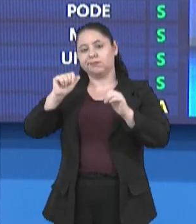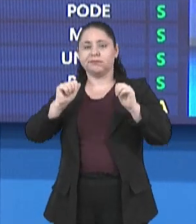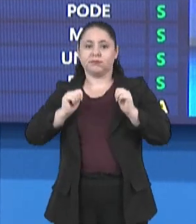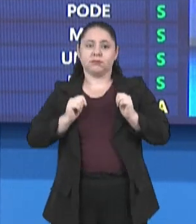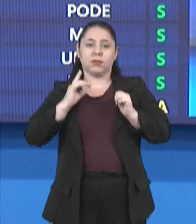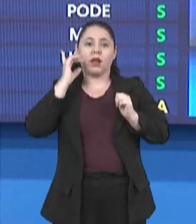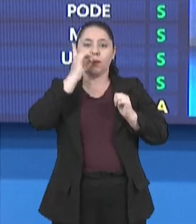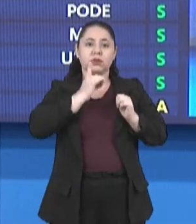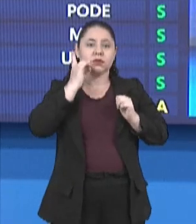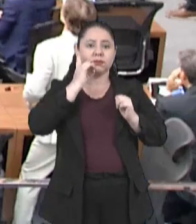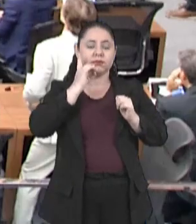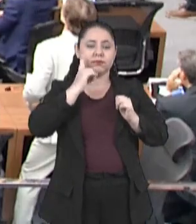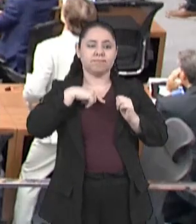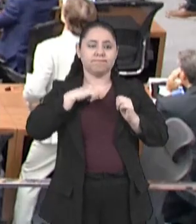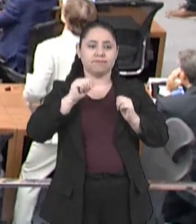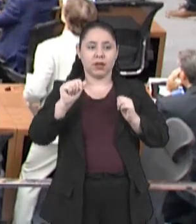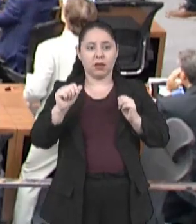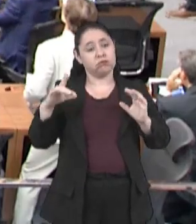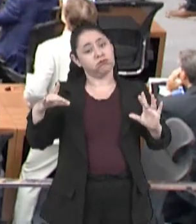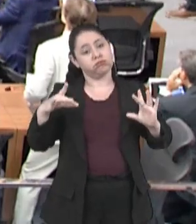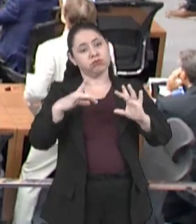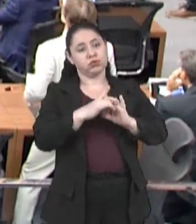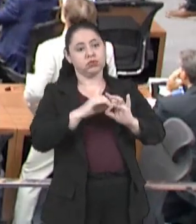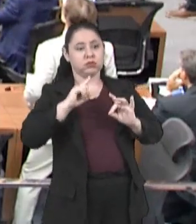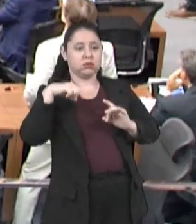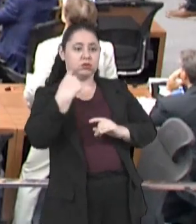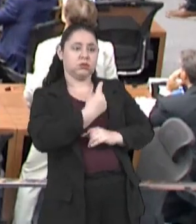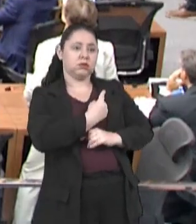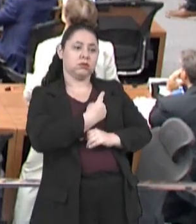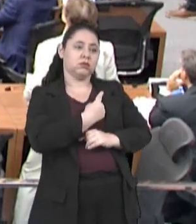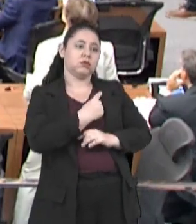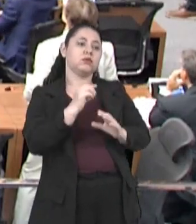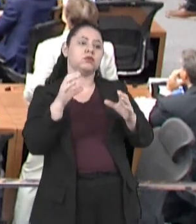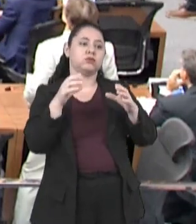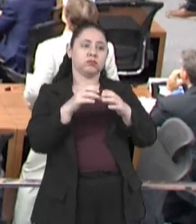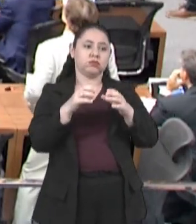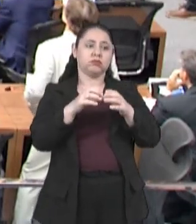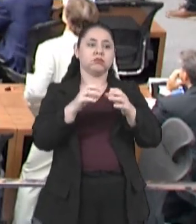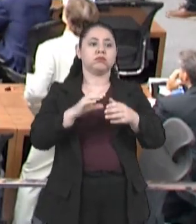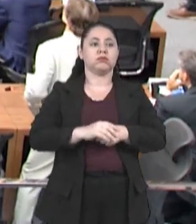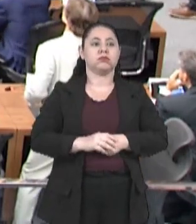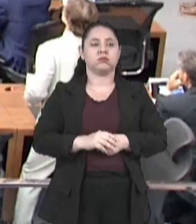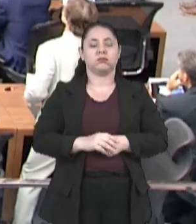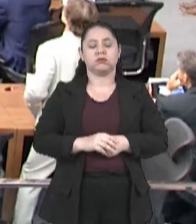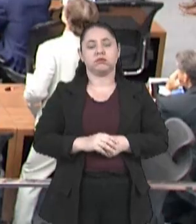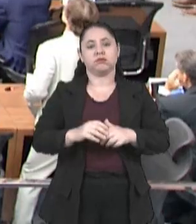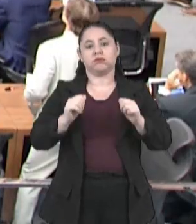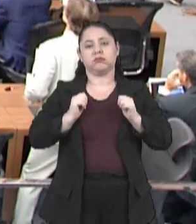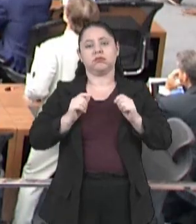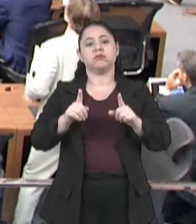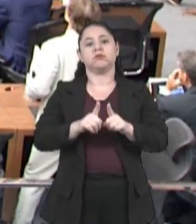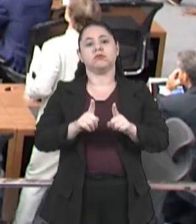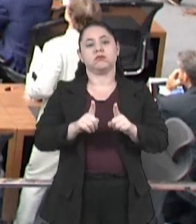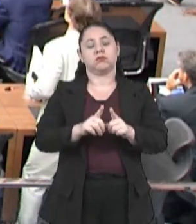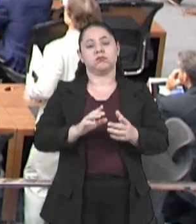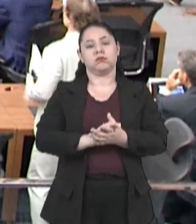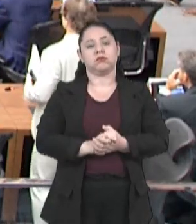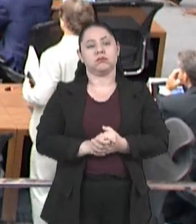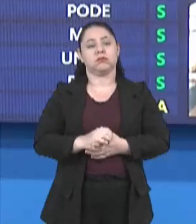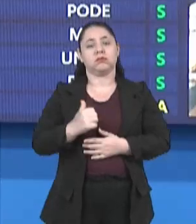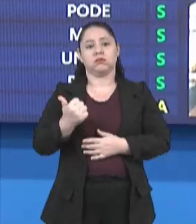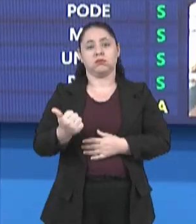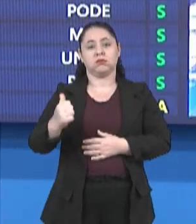líder, deputado Zeca do PT, para estar em sintonia aqui com a nossa bancada. Então, também me abstive.